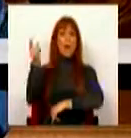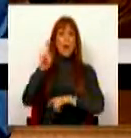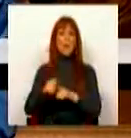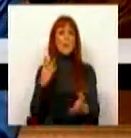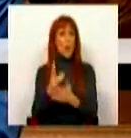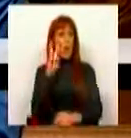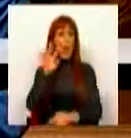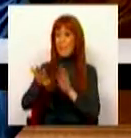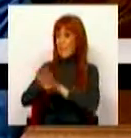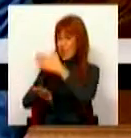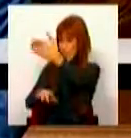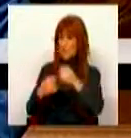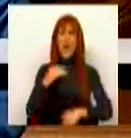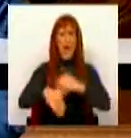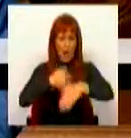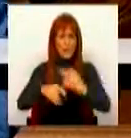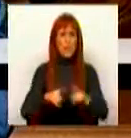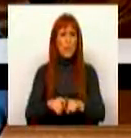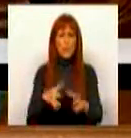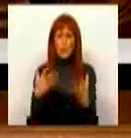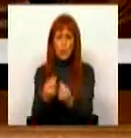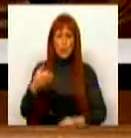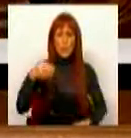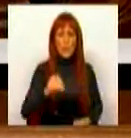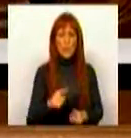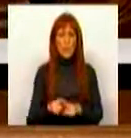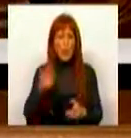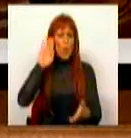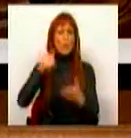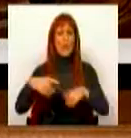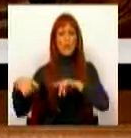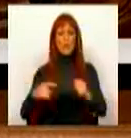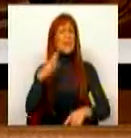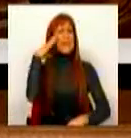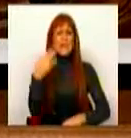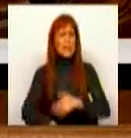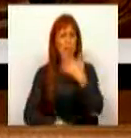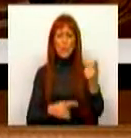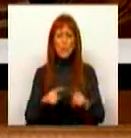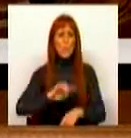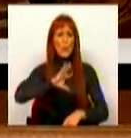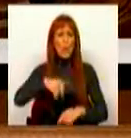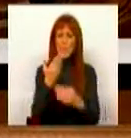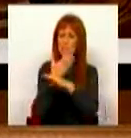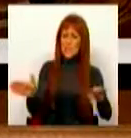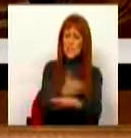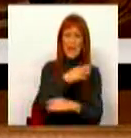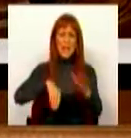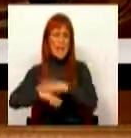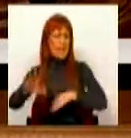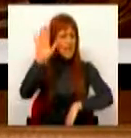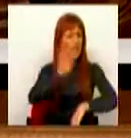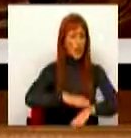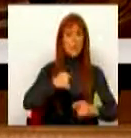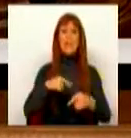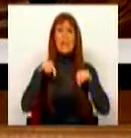e basta olhar para a direita. Avançaremos com o Partido Socialista. A conclusão deste debate é simples. Há um mundo que separa a direita da